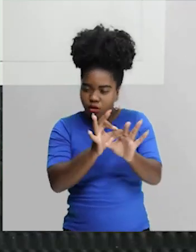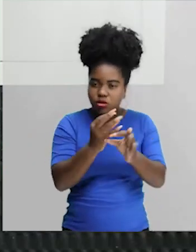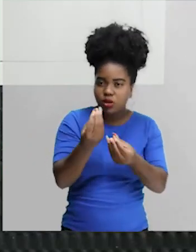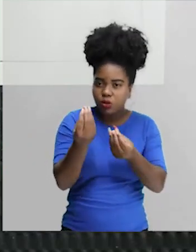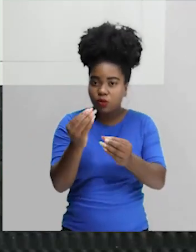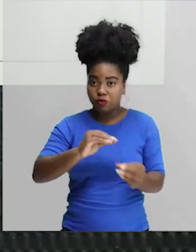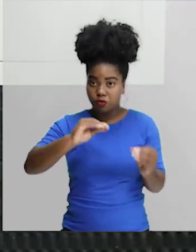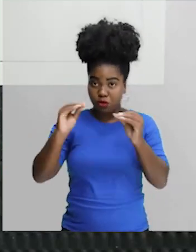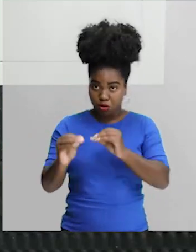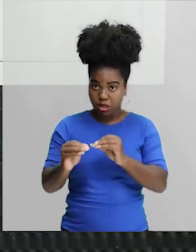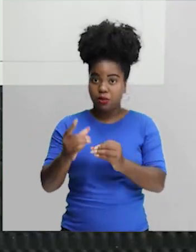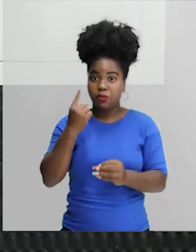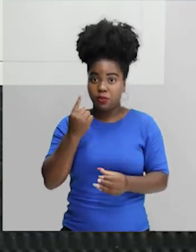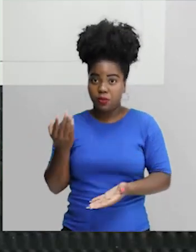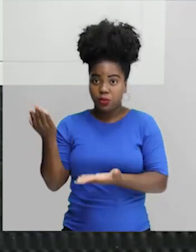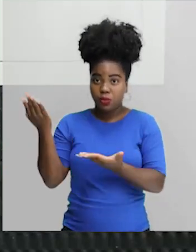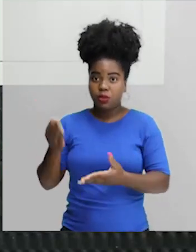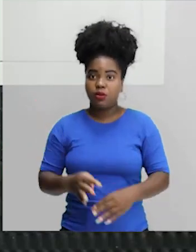colocar aqui o dispositivo, né?